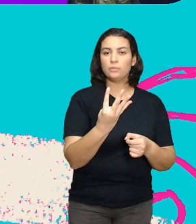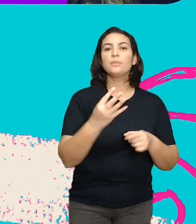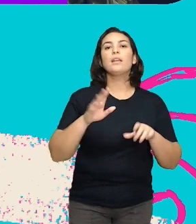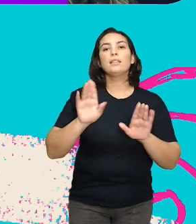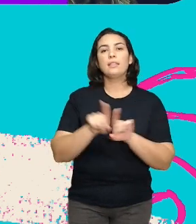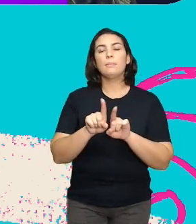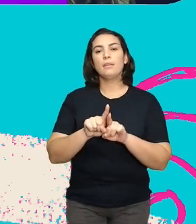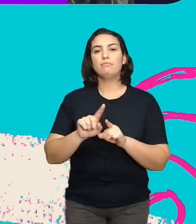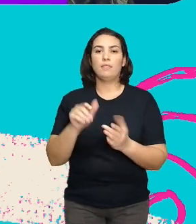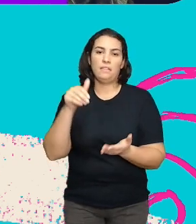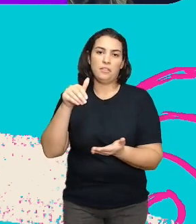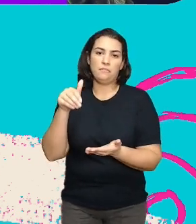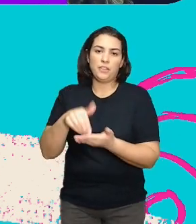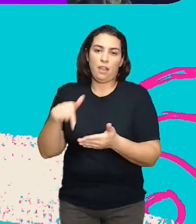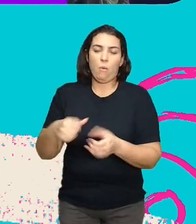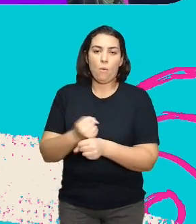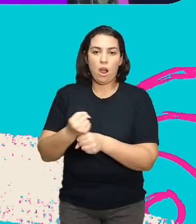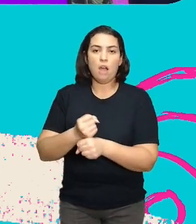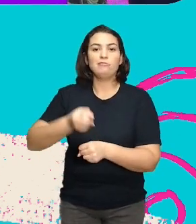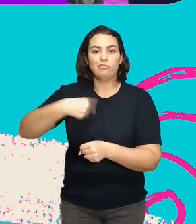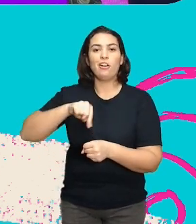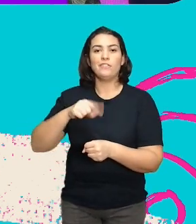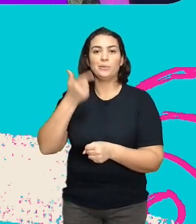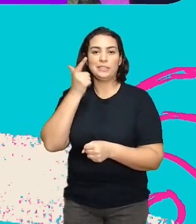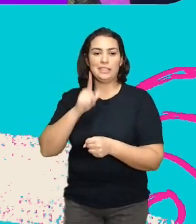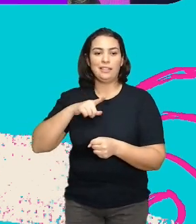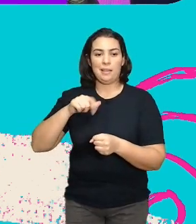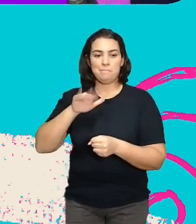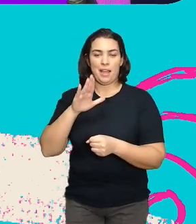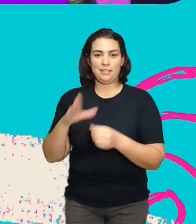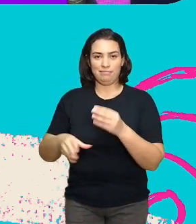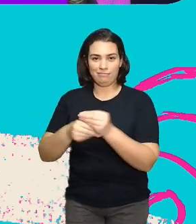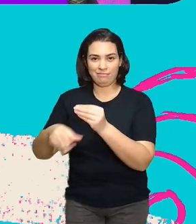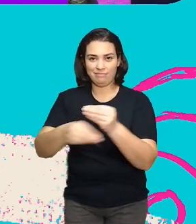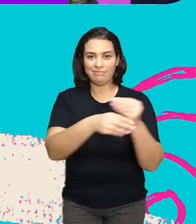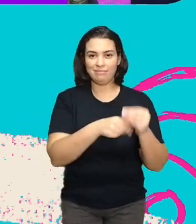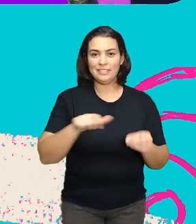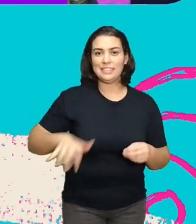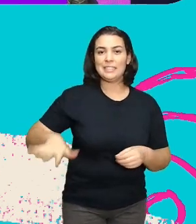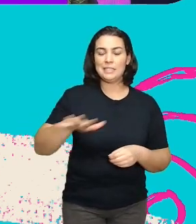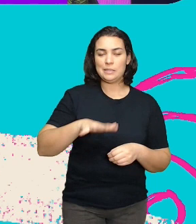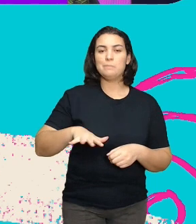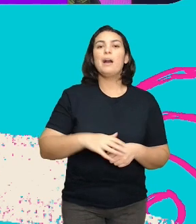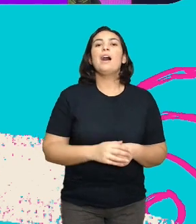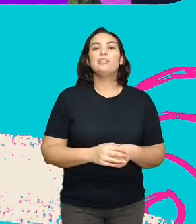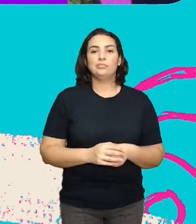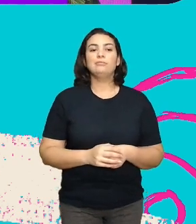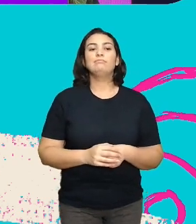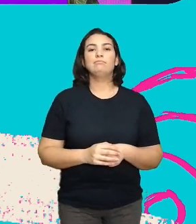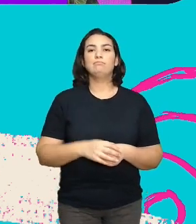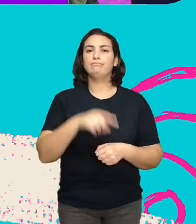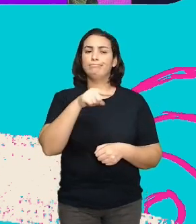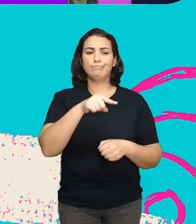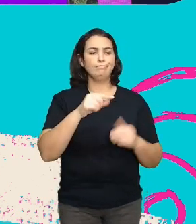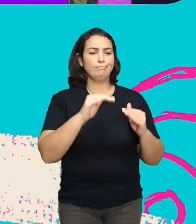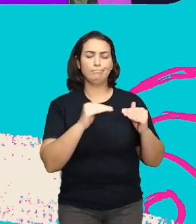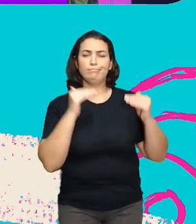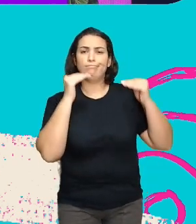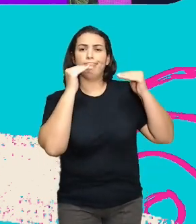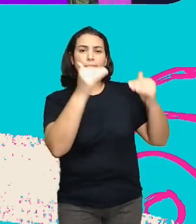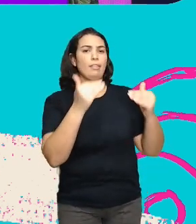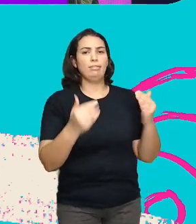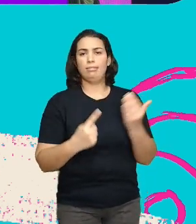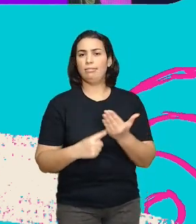espaços, a caravana da Cultura Maker, implementando espaços de altíssima tecnologia nas escolas públicas.